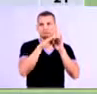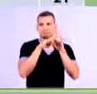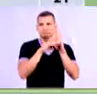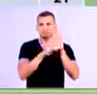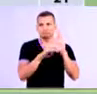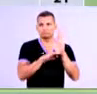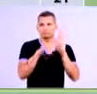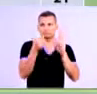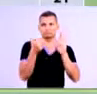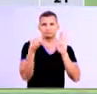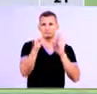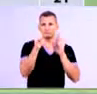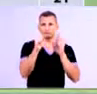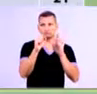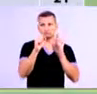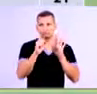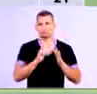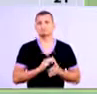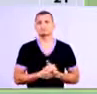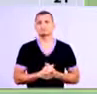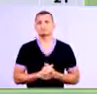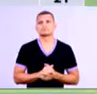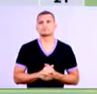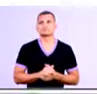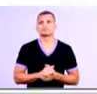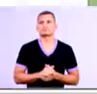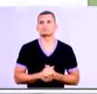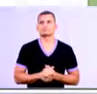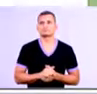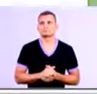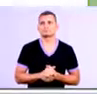agregam 194 itens.